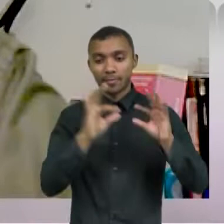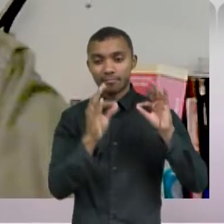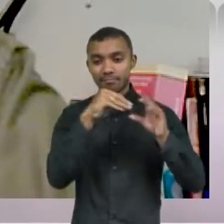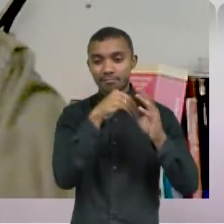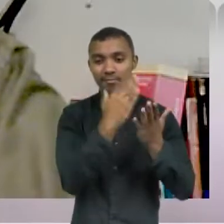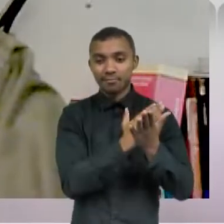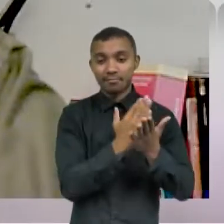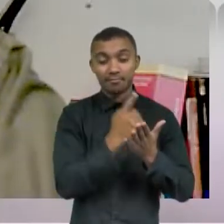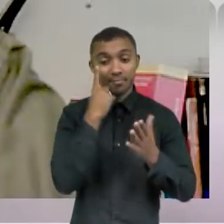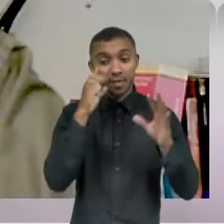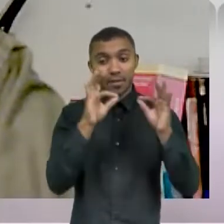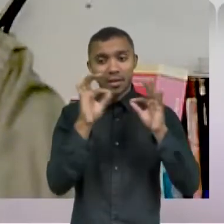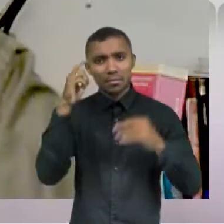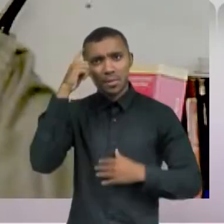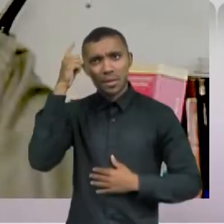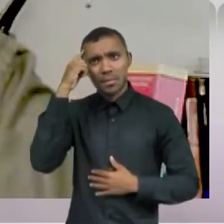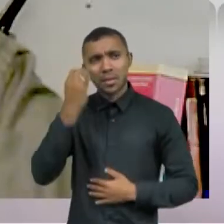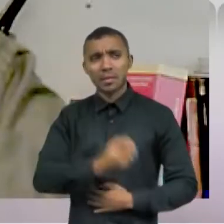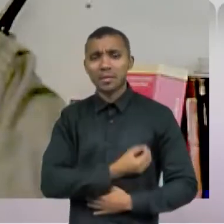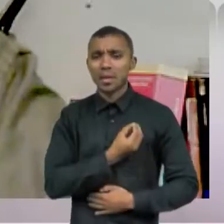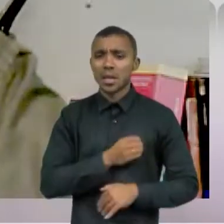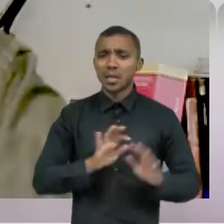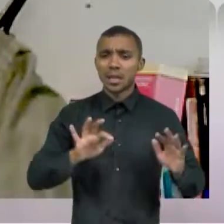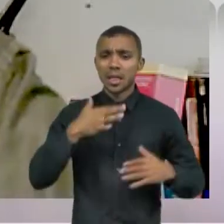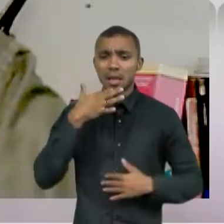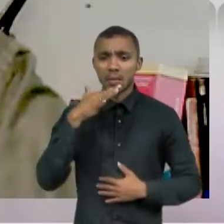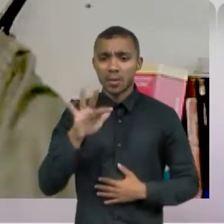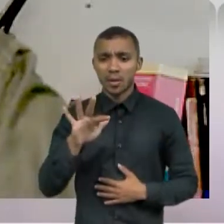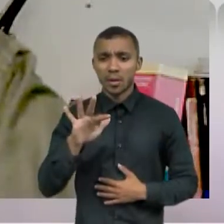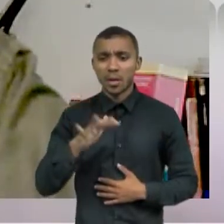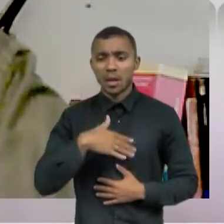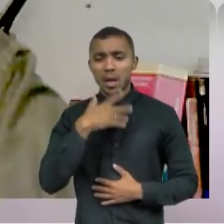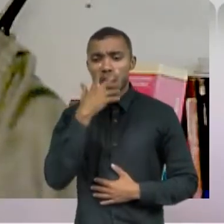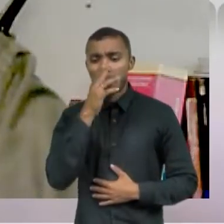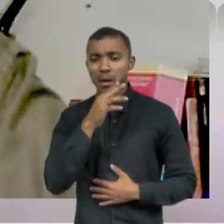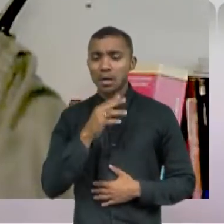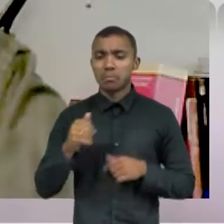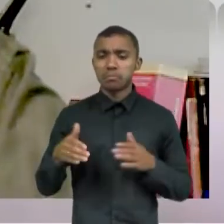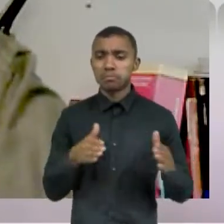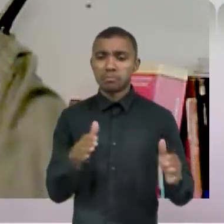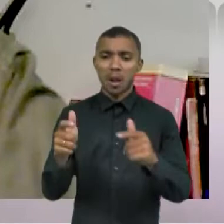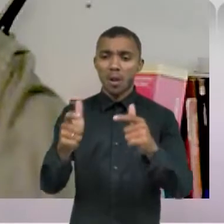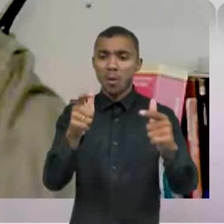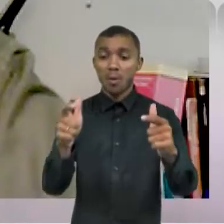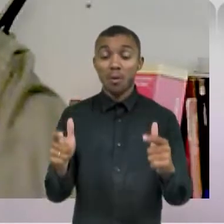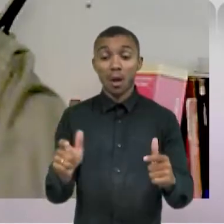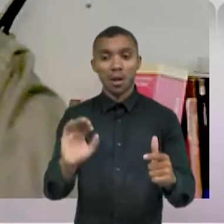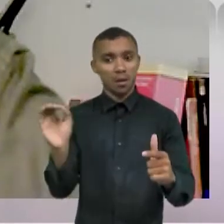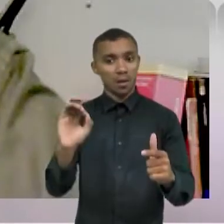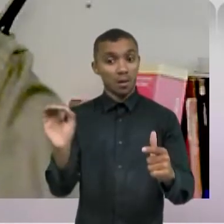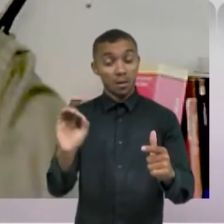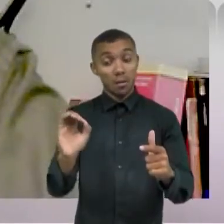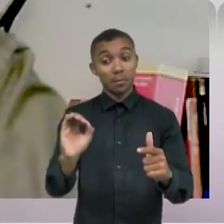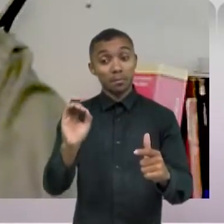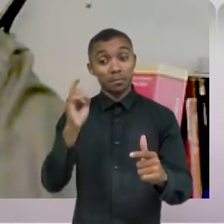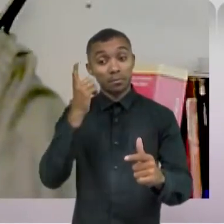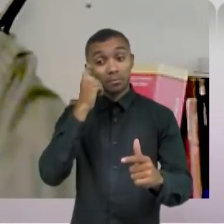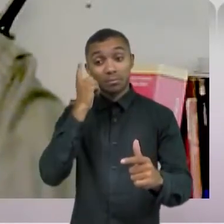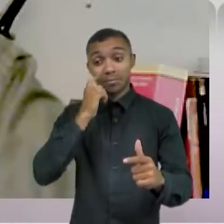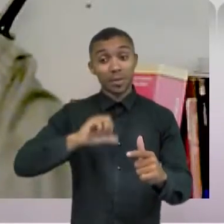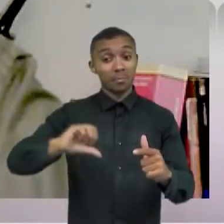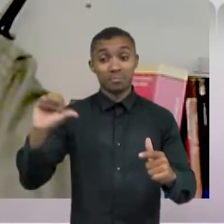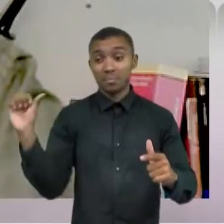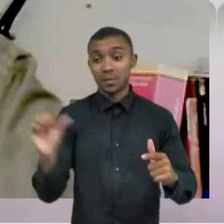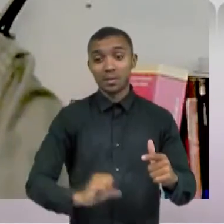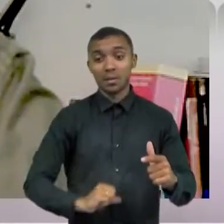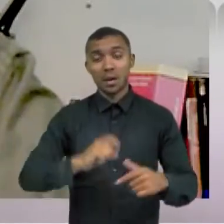gente às vezes imagina que a vida é uma linha reta, né? Uma seta apontada para um alvo que não se move e chega lá. Não, esse é o pior pecado